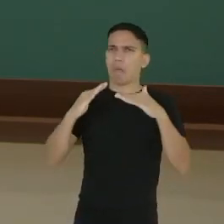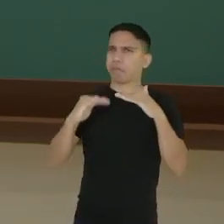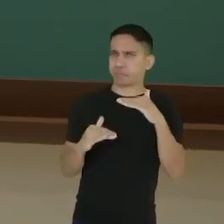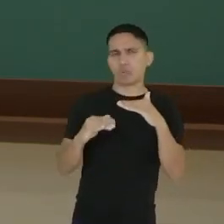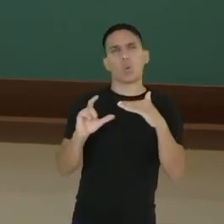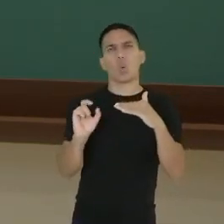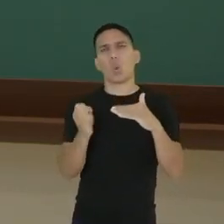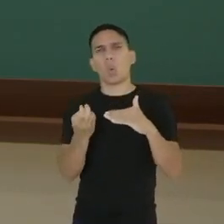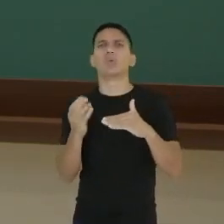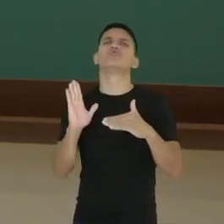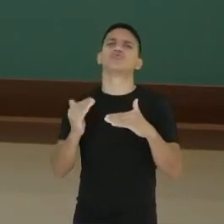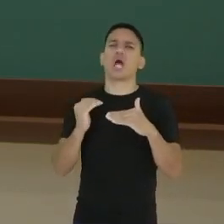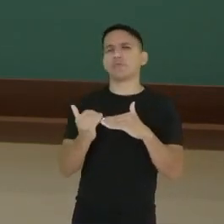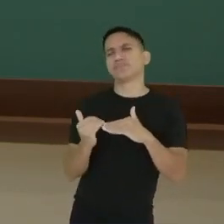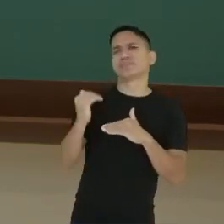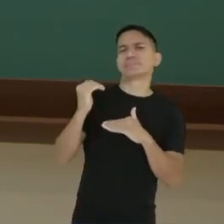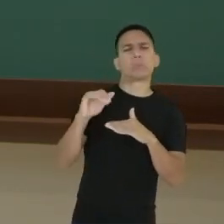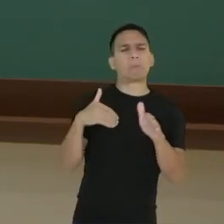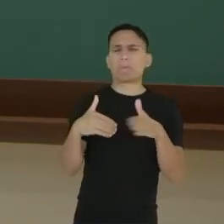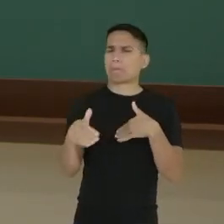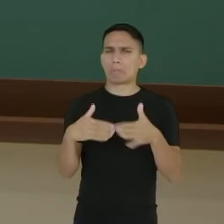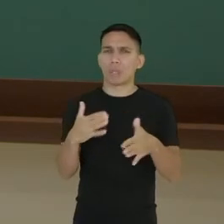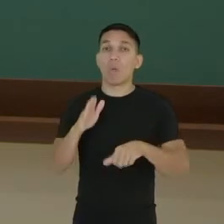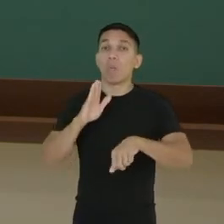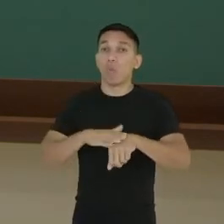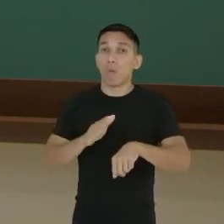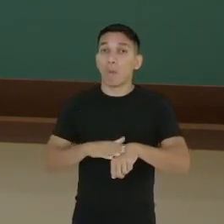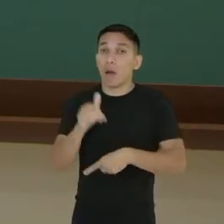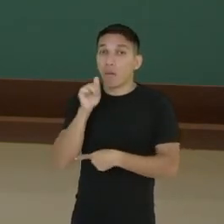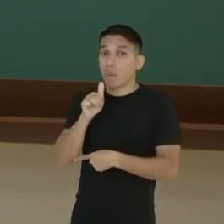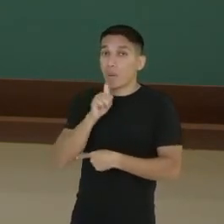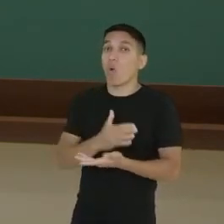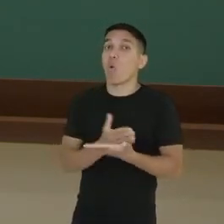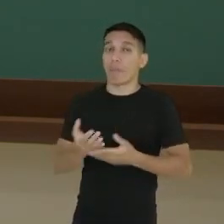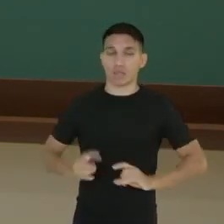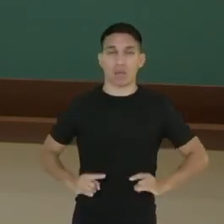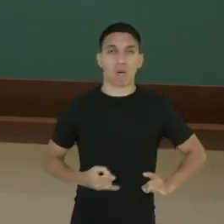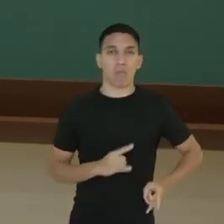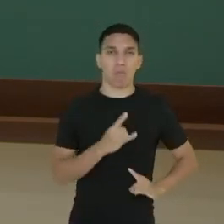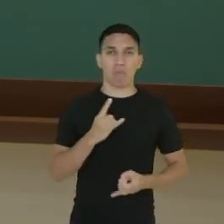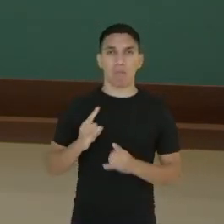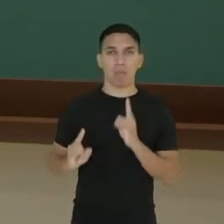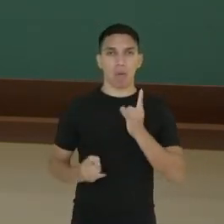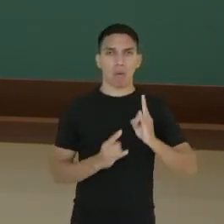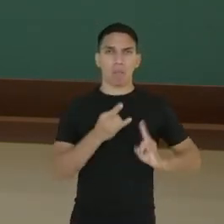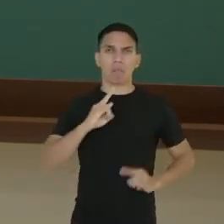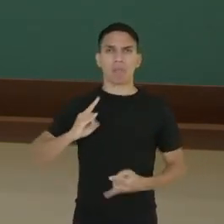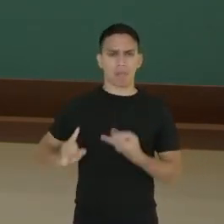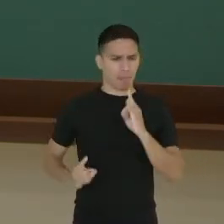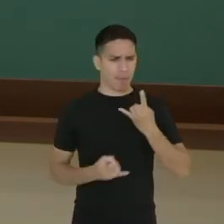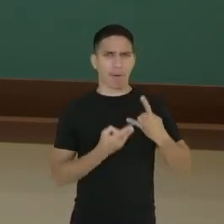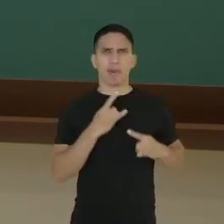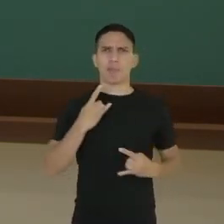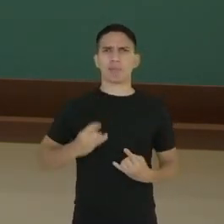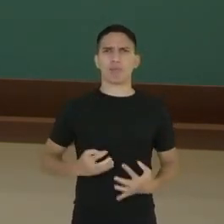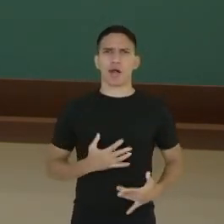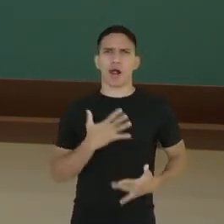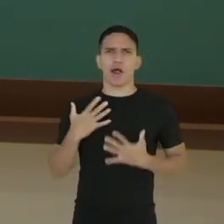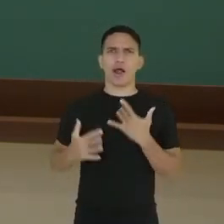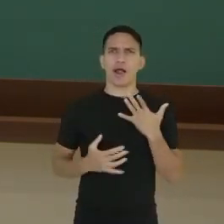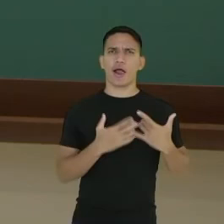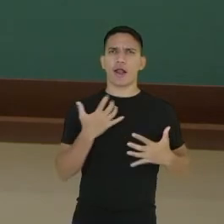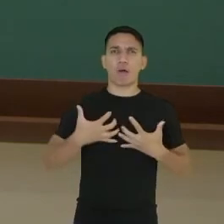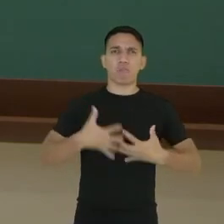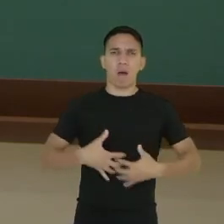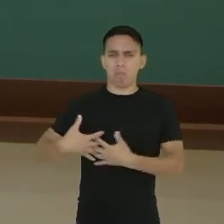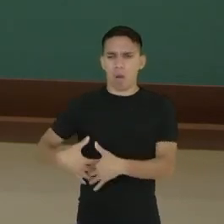já é mais velha, não importa. A partir do momento que ela entra nesse período de puberdade, que os hormônios femininos começam a